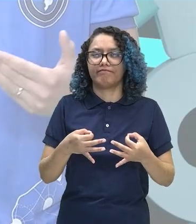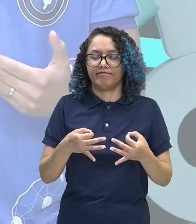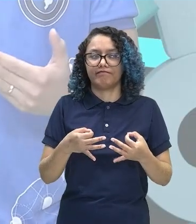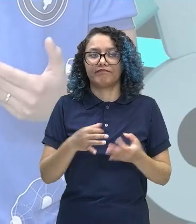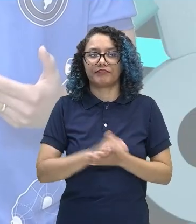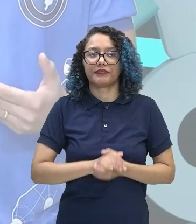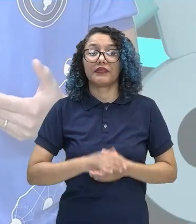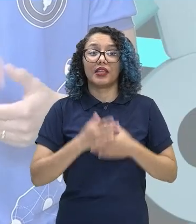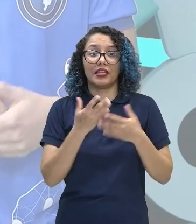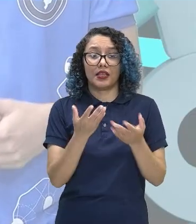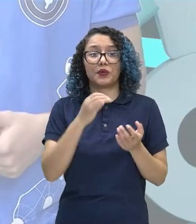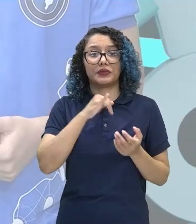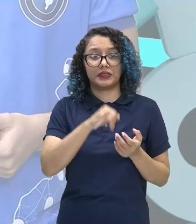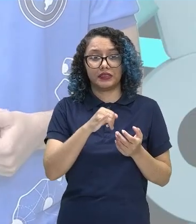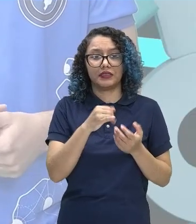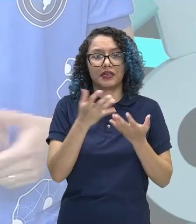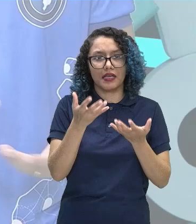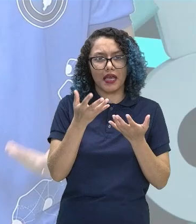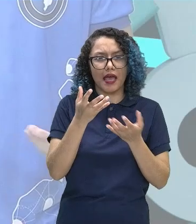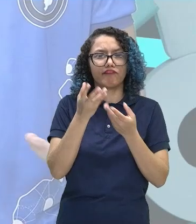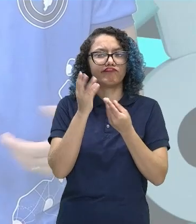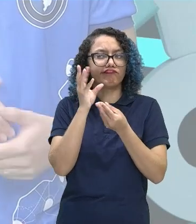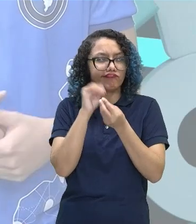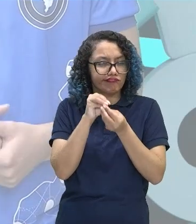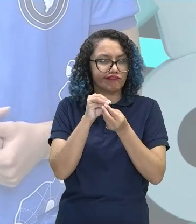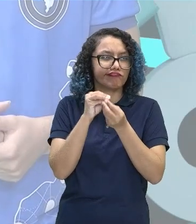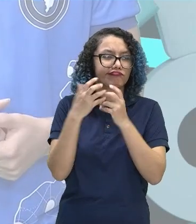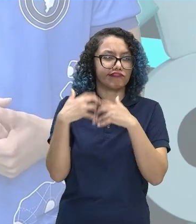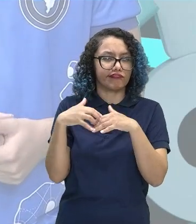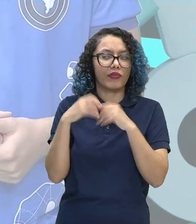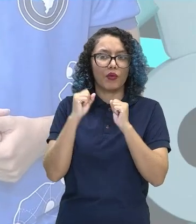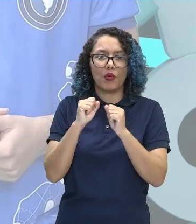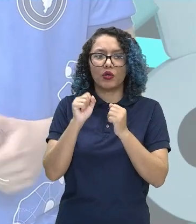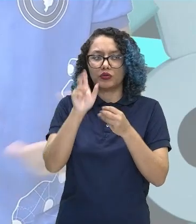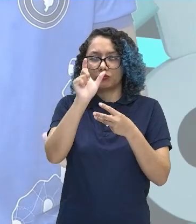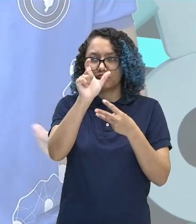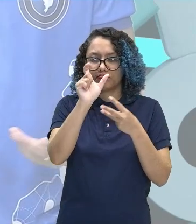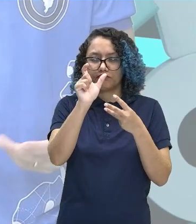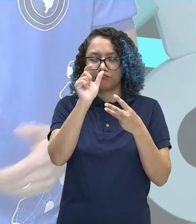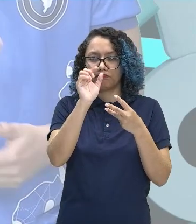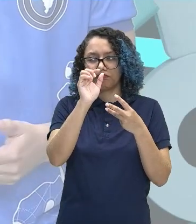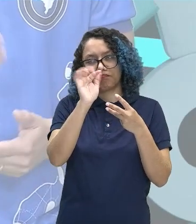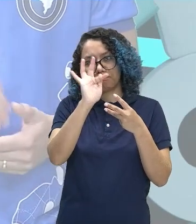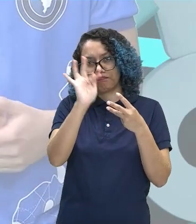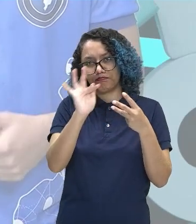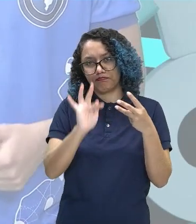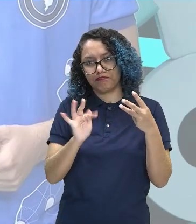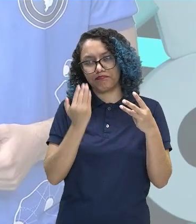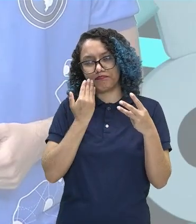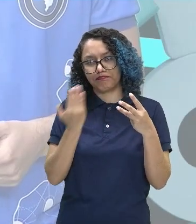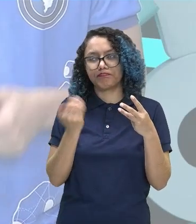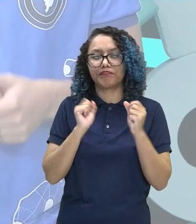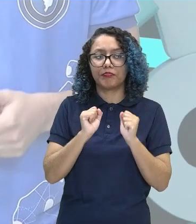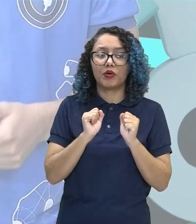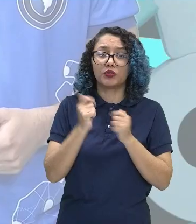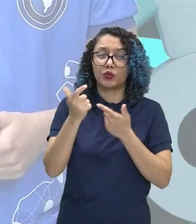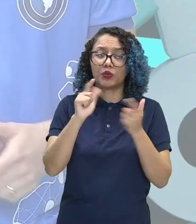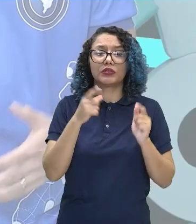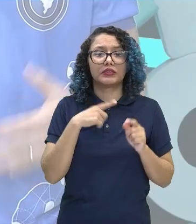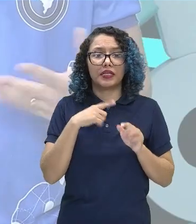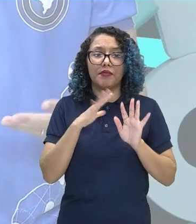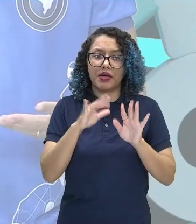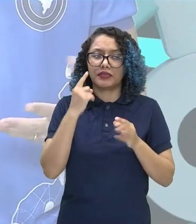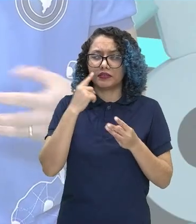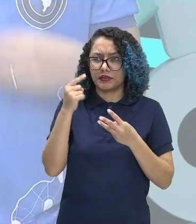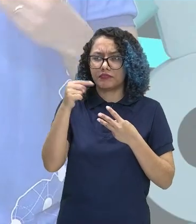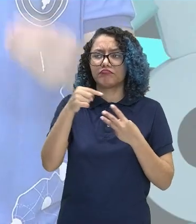a uma conclusão lógica, nós podemos utilizar uma dessas 3 expressões. Existem outras, mas essas já serão muito úteis na